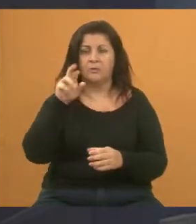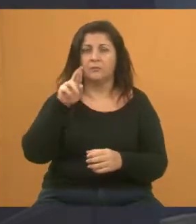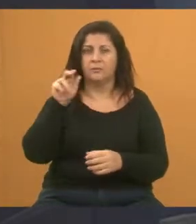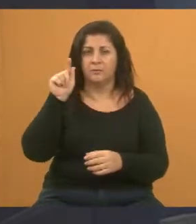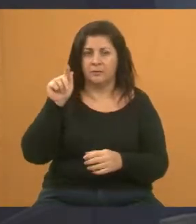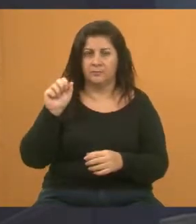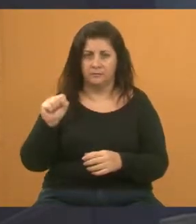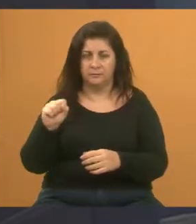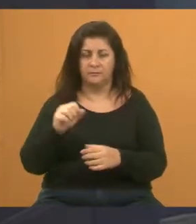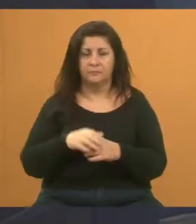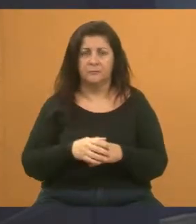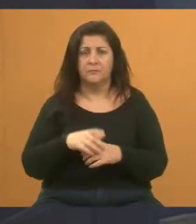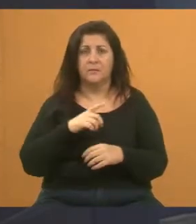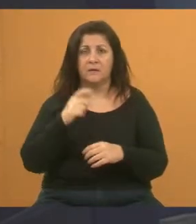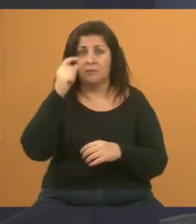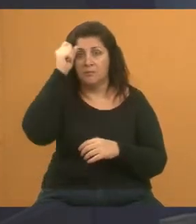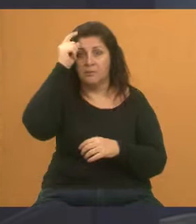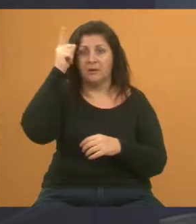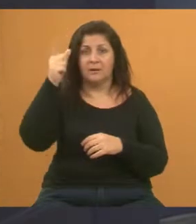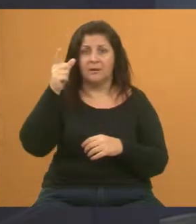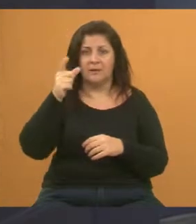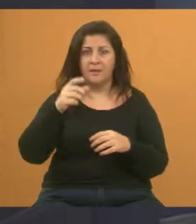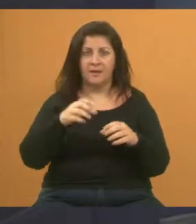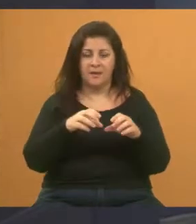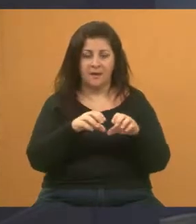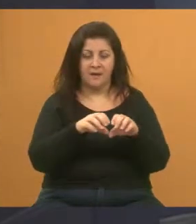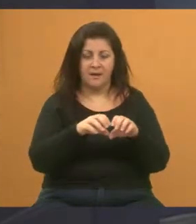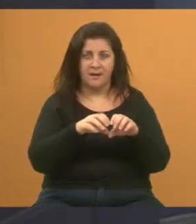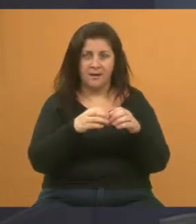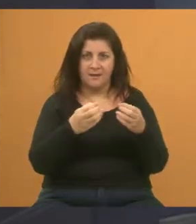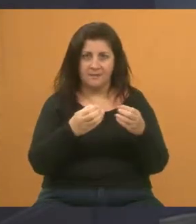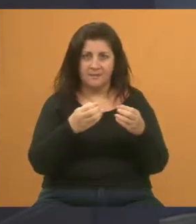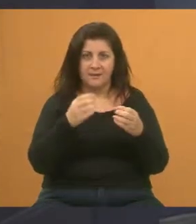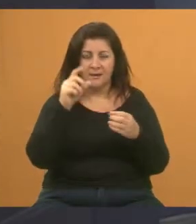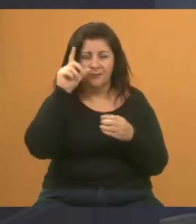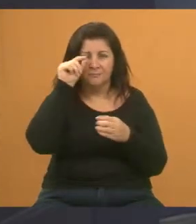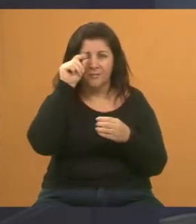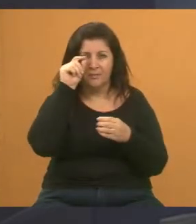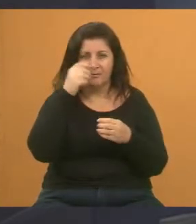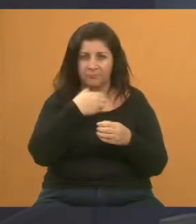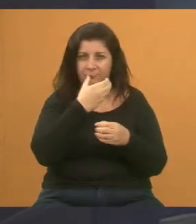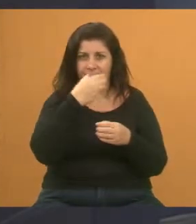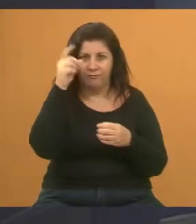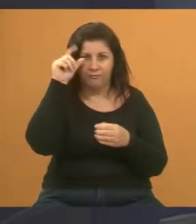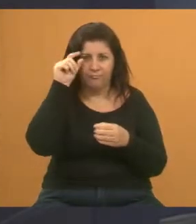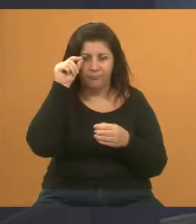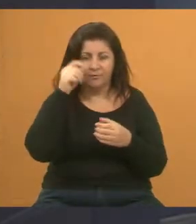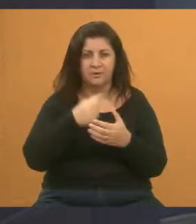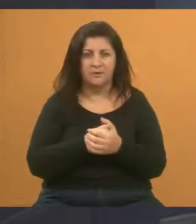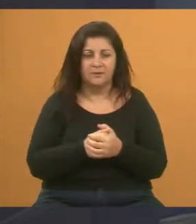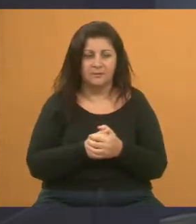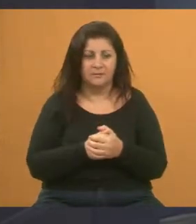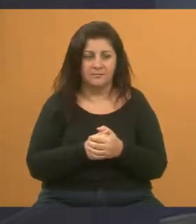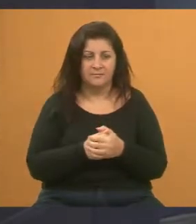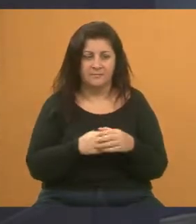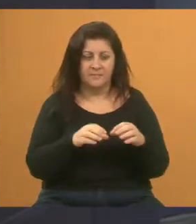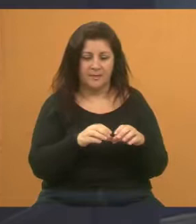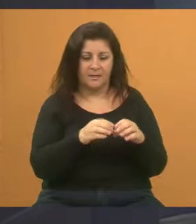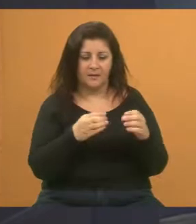teve uma ideia da casca de maracujá. E essa casca de maracujá, está até aqui marcadinho,